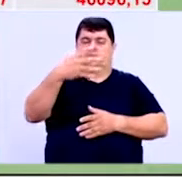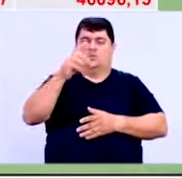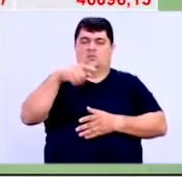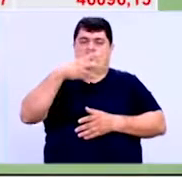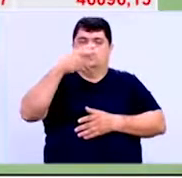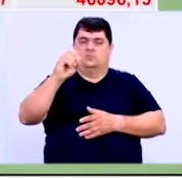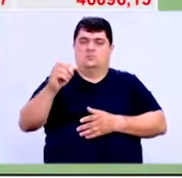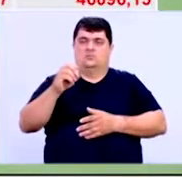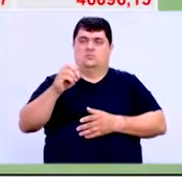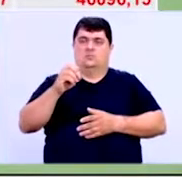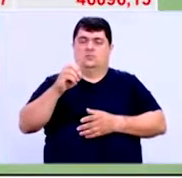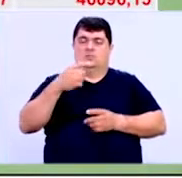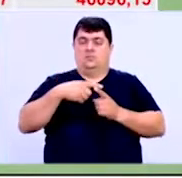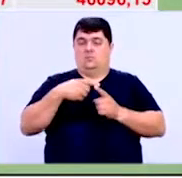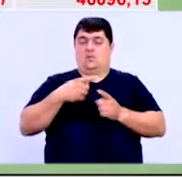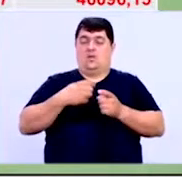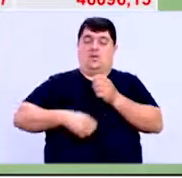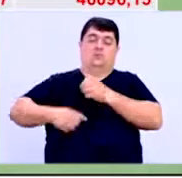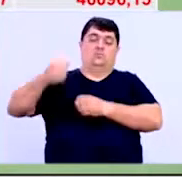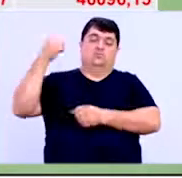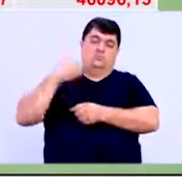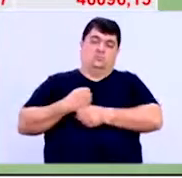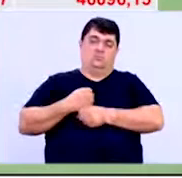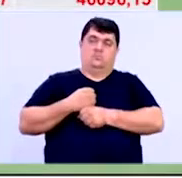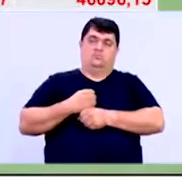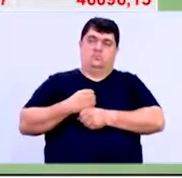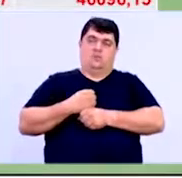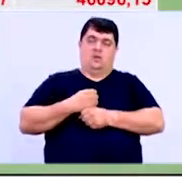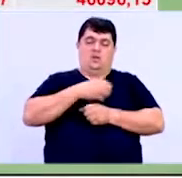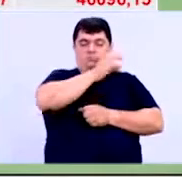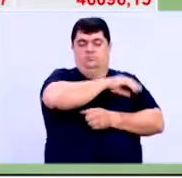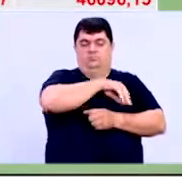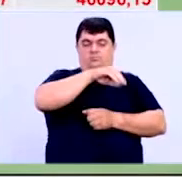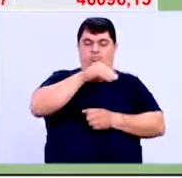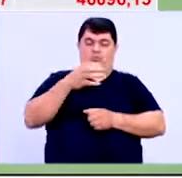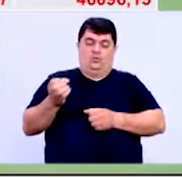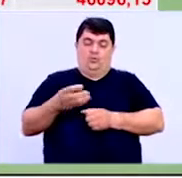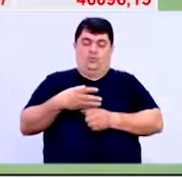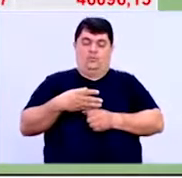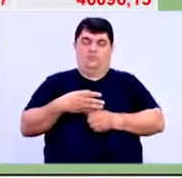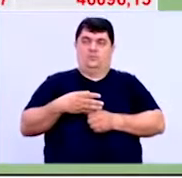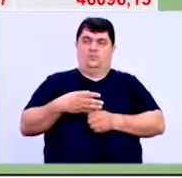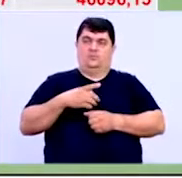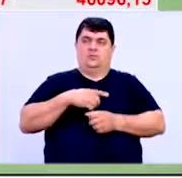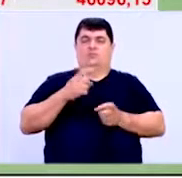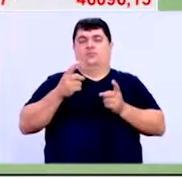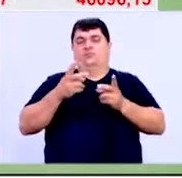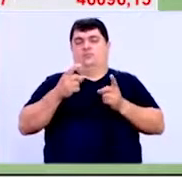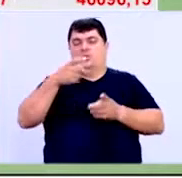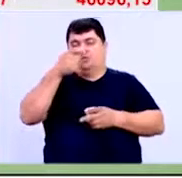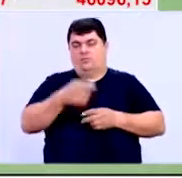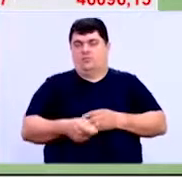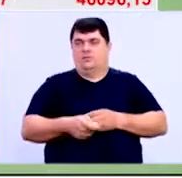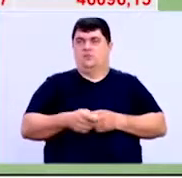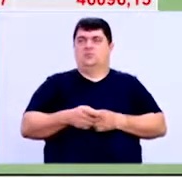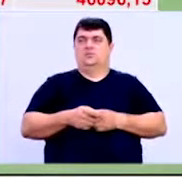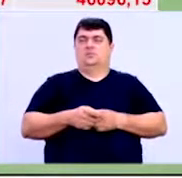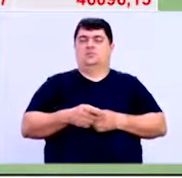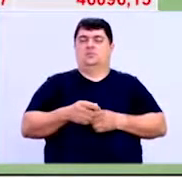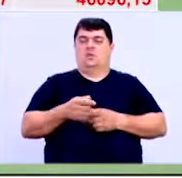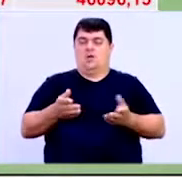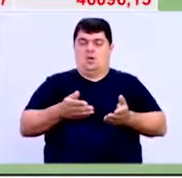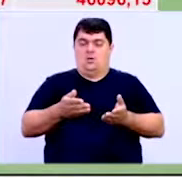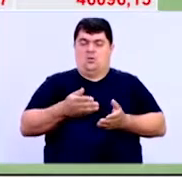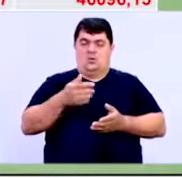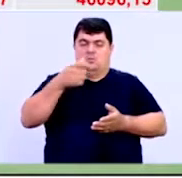R$724,50. Isso aí então, é dado no exercício, anterior, né? Vira o período atual. Temos vendas à vista, esse mês não teve